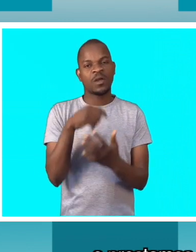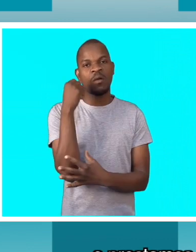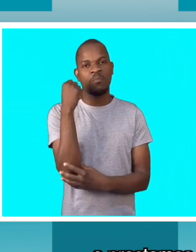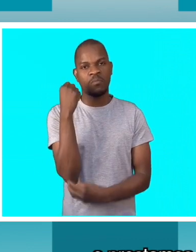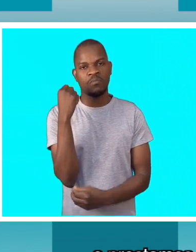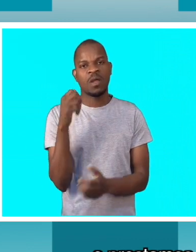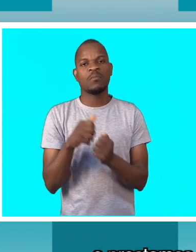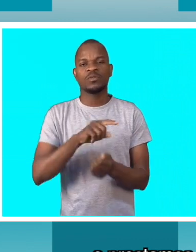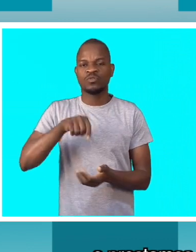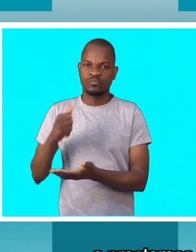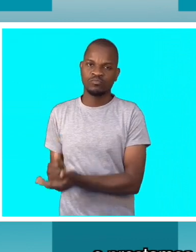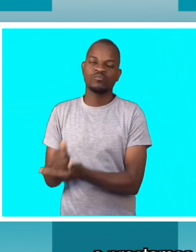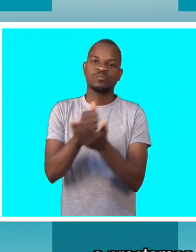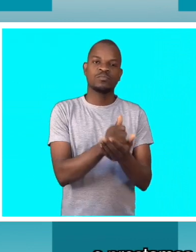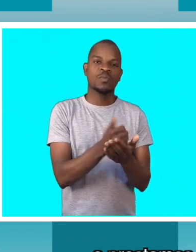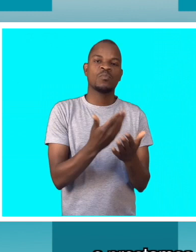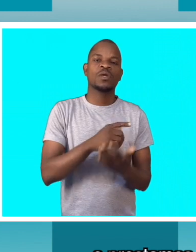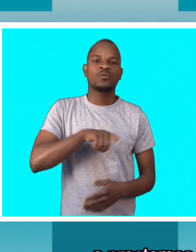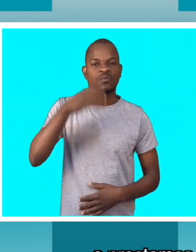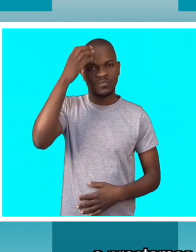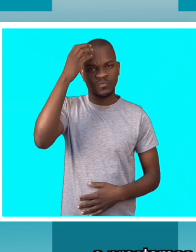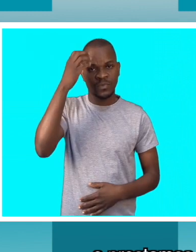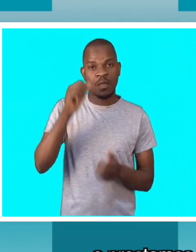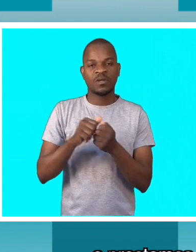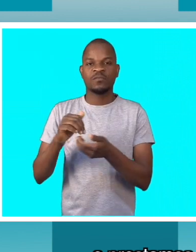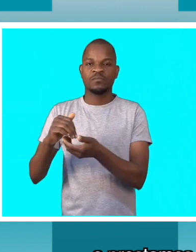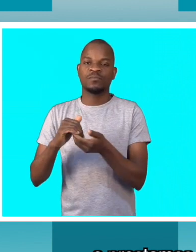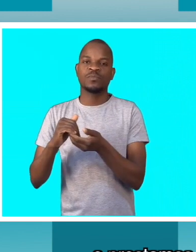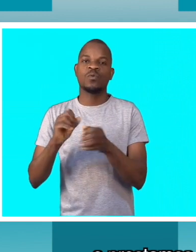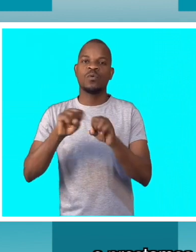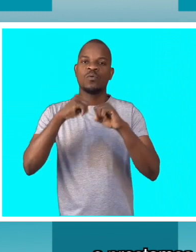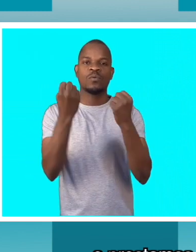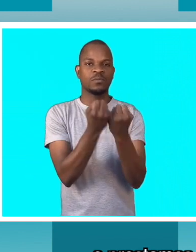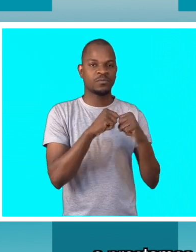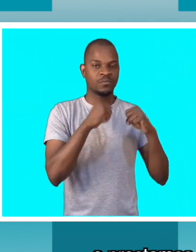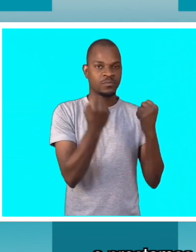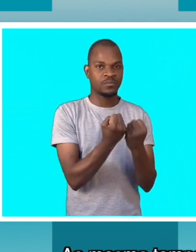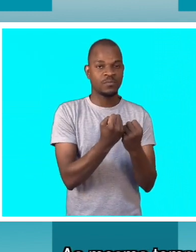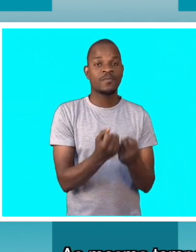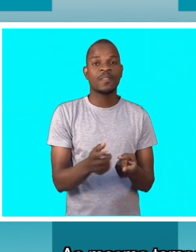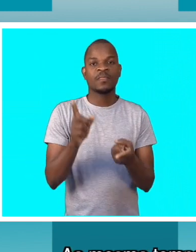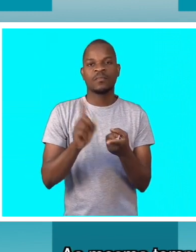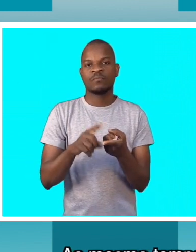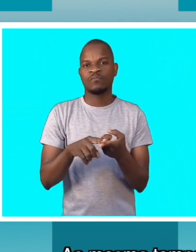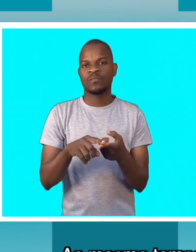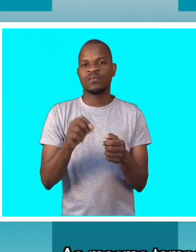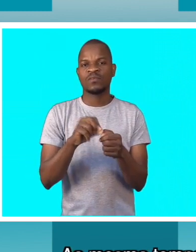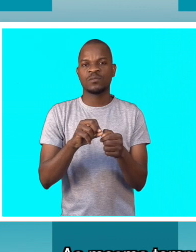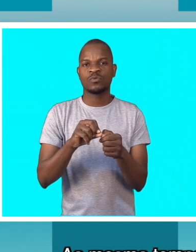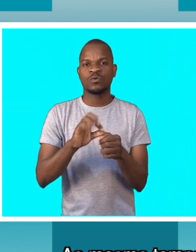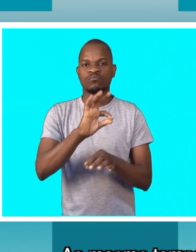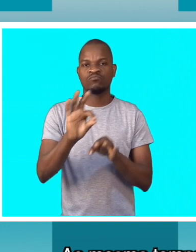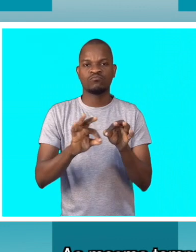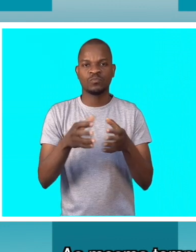e que prestamos o nosso apoio como governo com a colaboração da sociedade civil. E ao mesmo